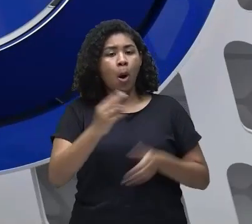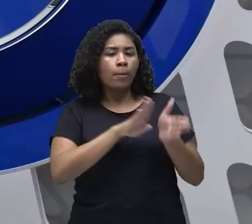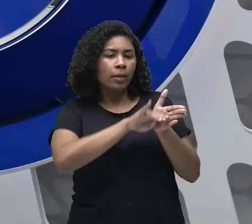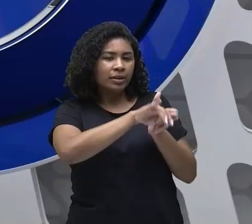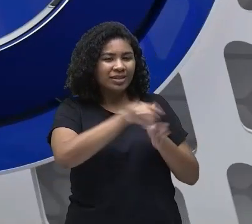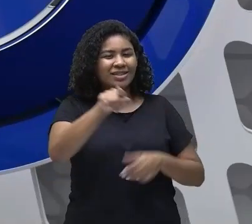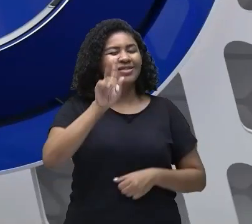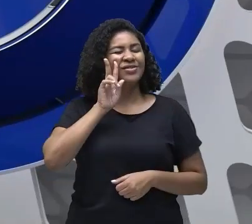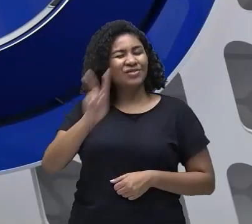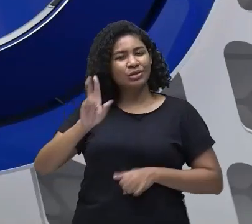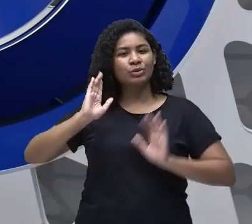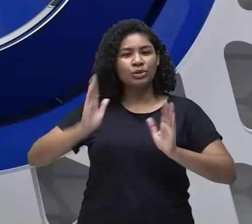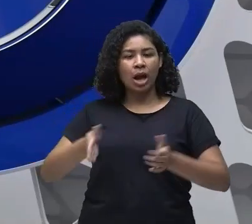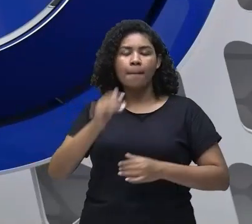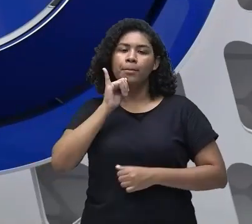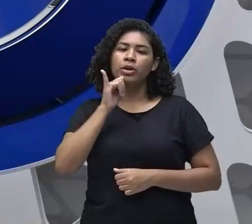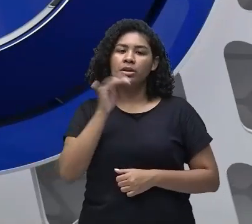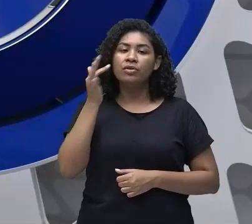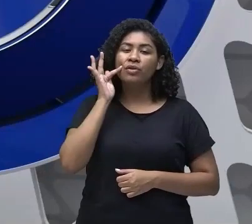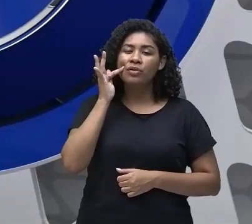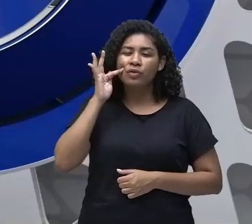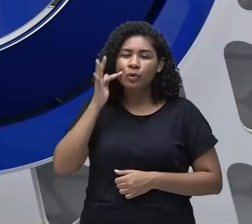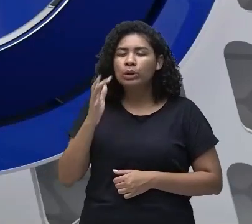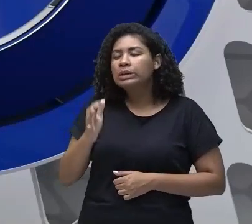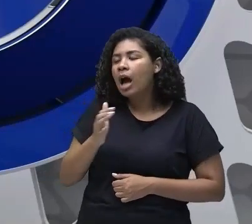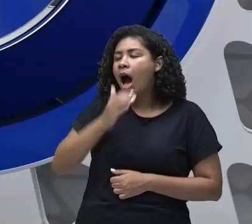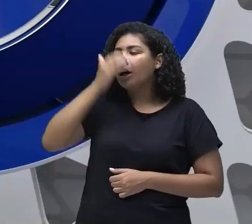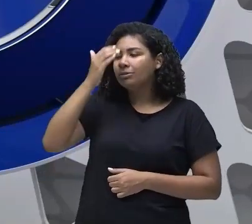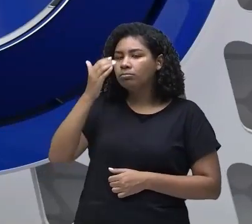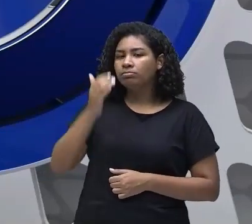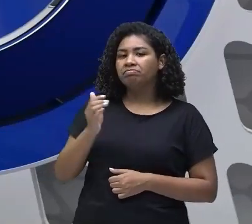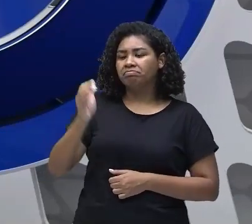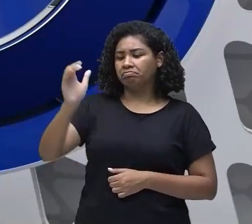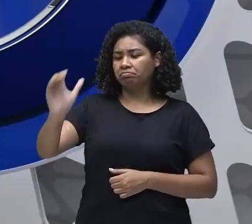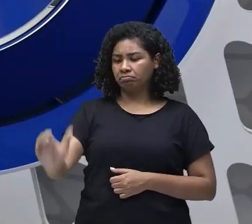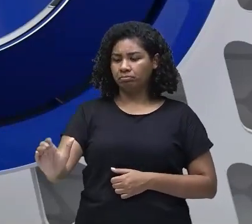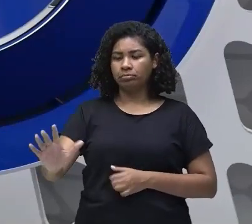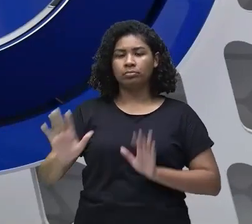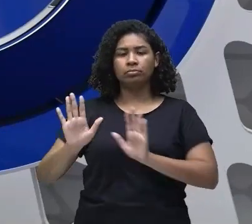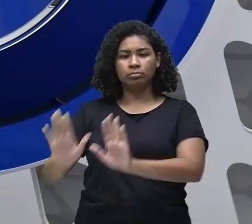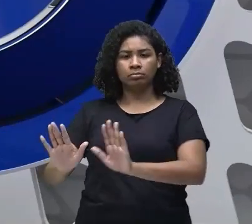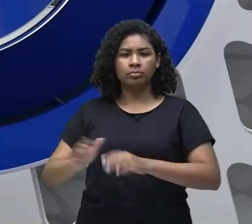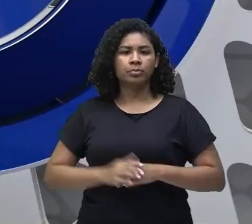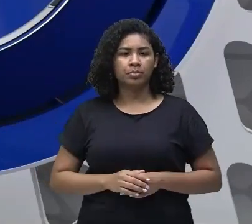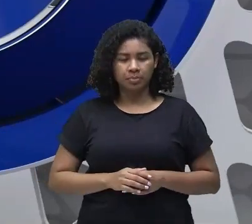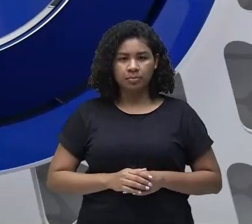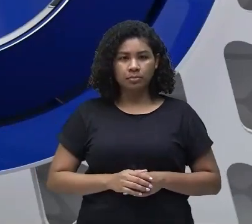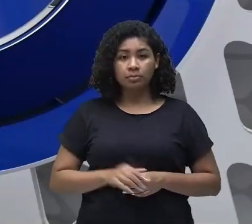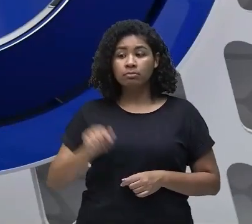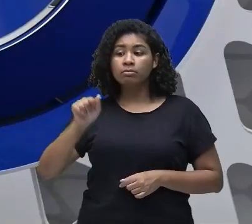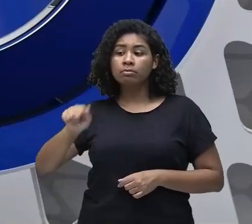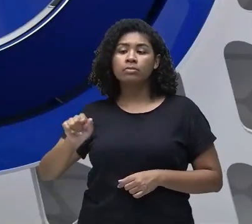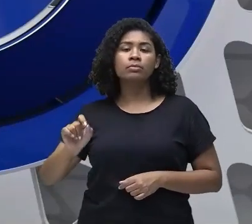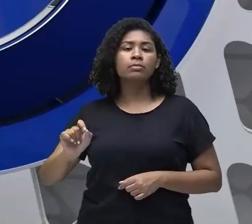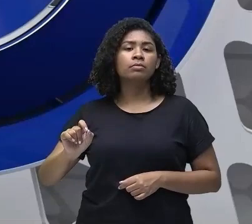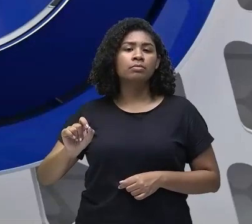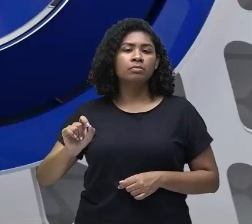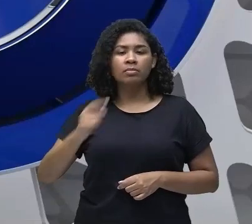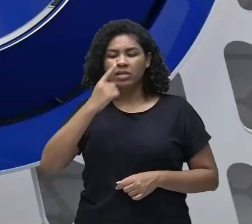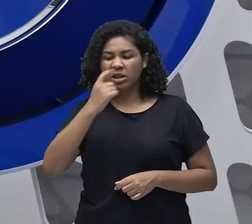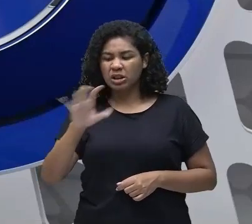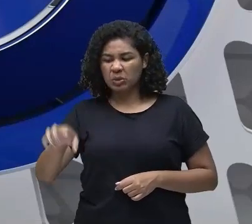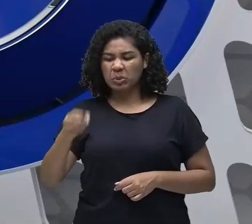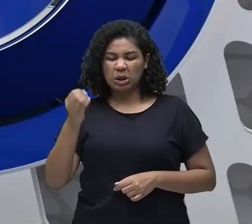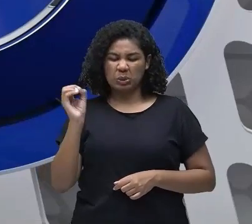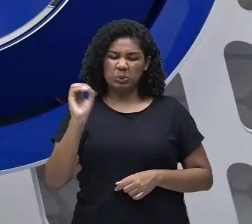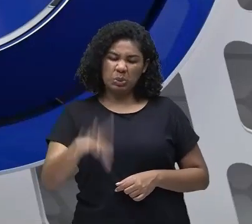você consome uma fruta e deixa essa fruta ou joga parte dessa fruta no lixo, ou